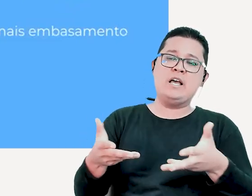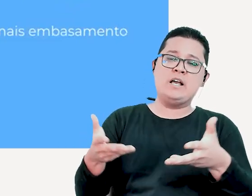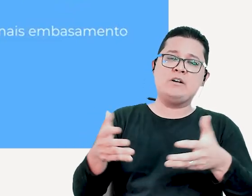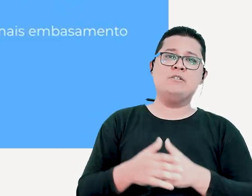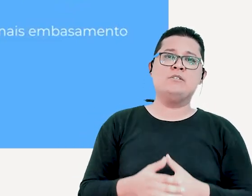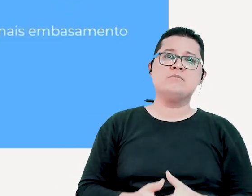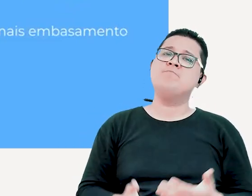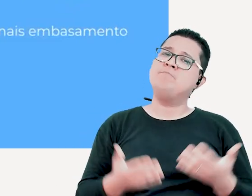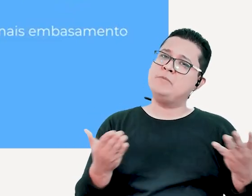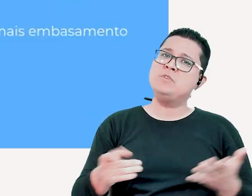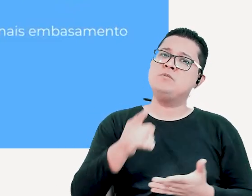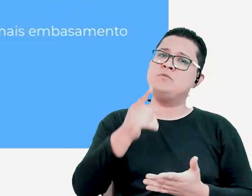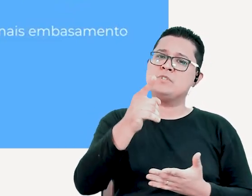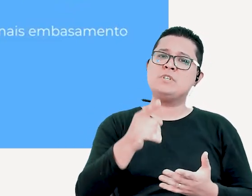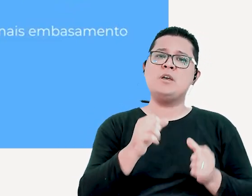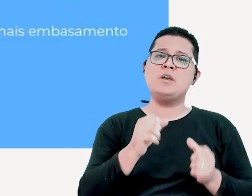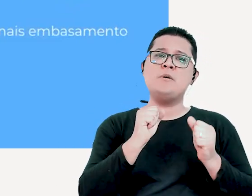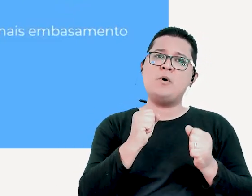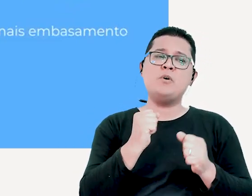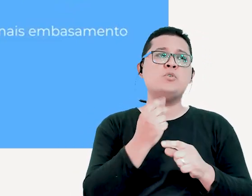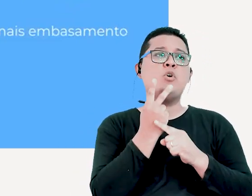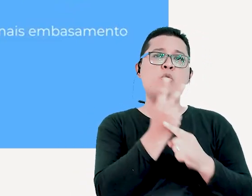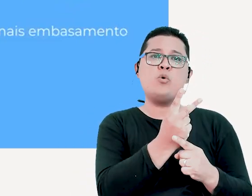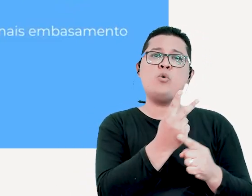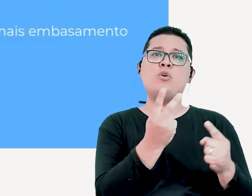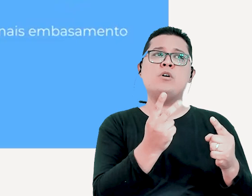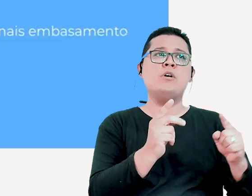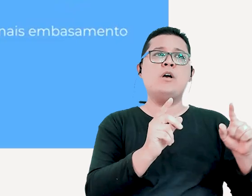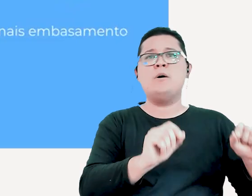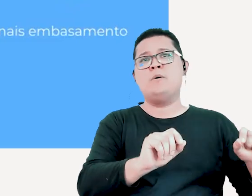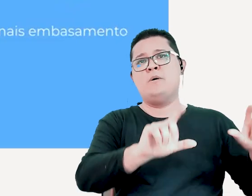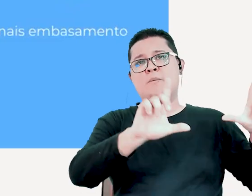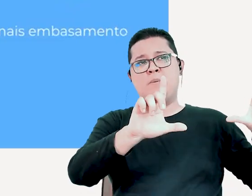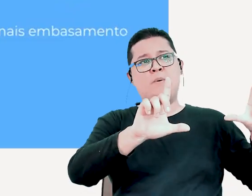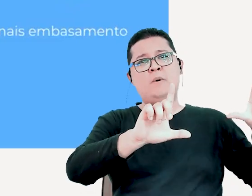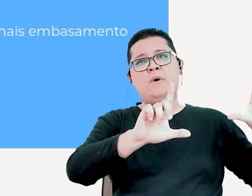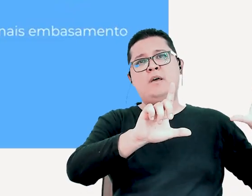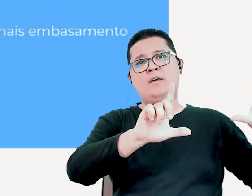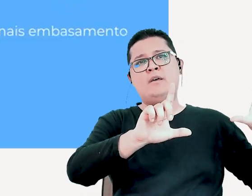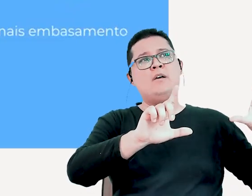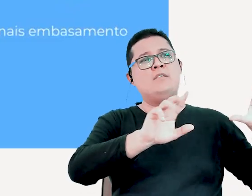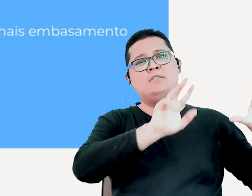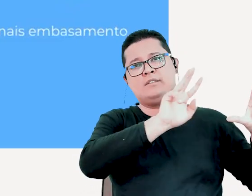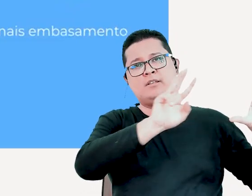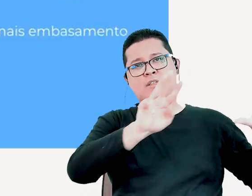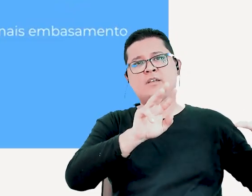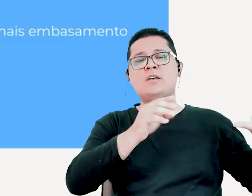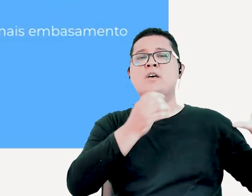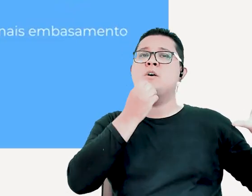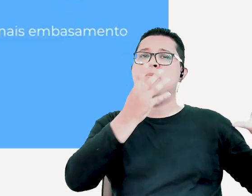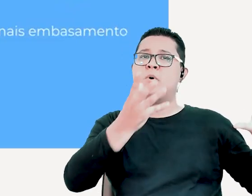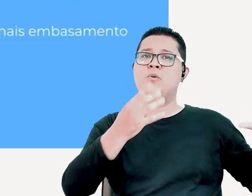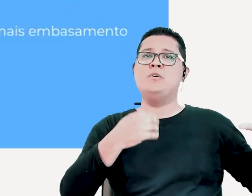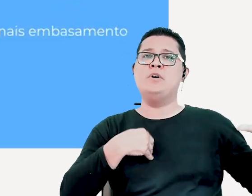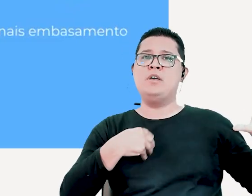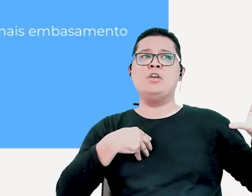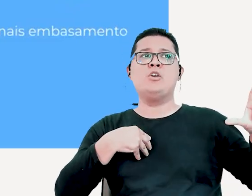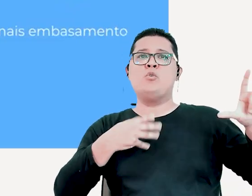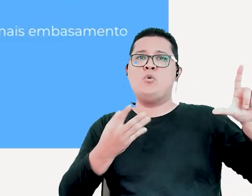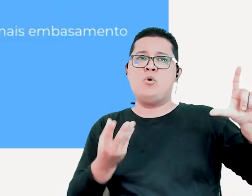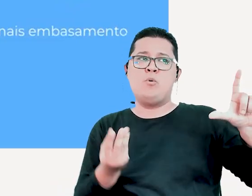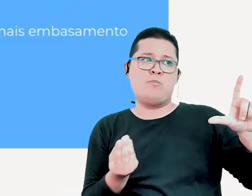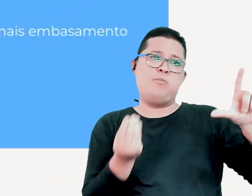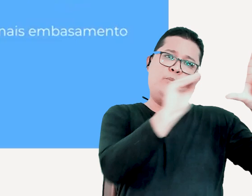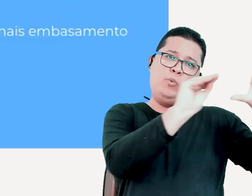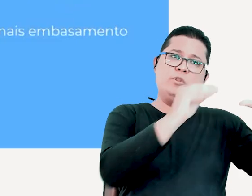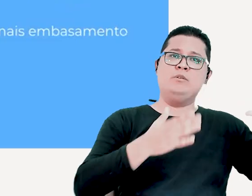sentido, por exemplo, para hospedar o seu guia de conteúdo, essa parte de você deixar em um único lugar, depois a gente vai ver